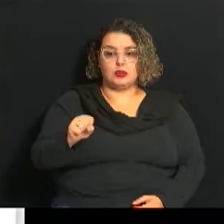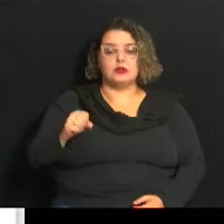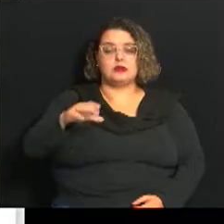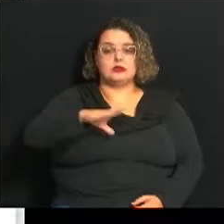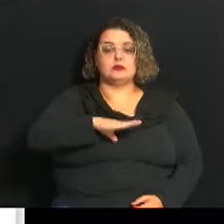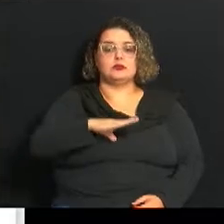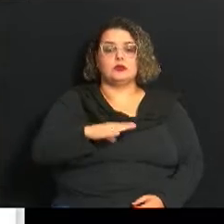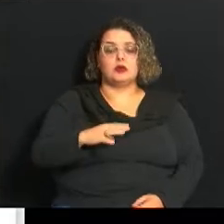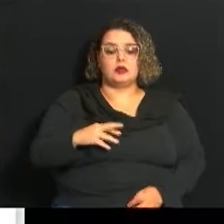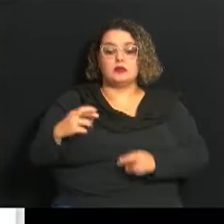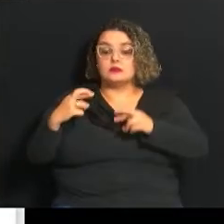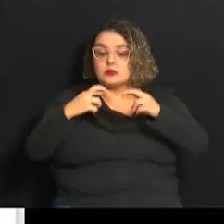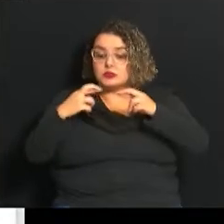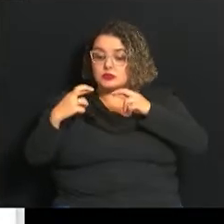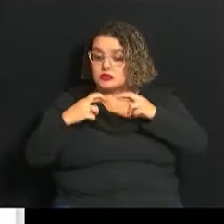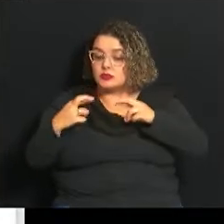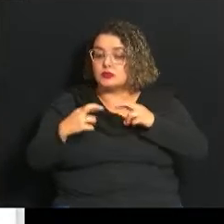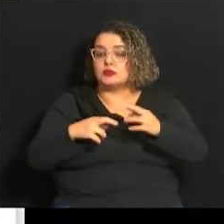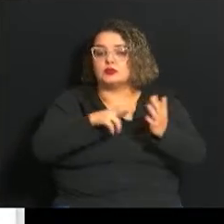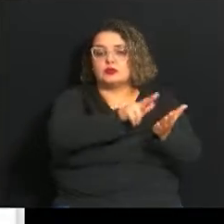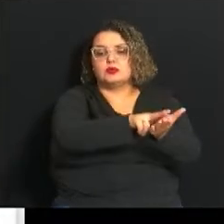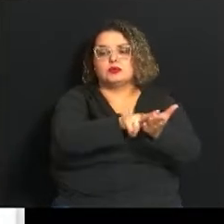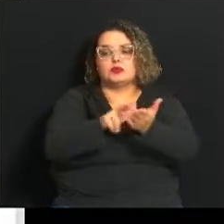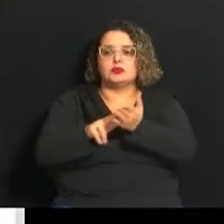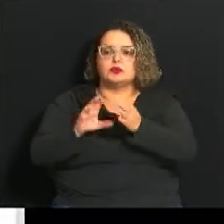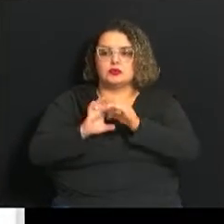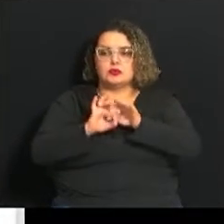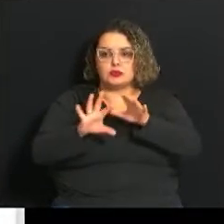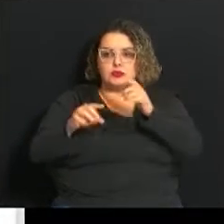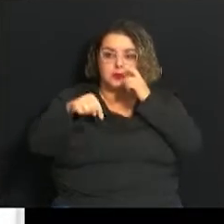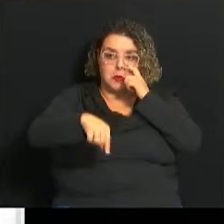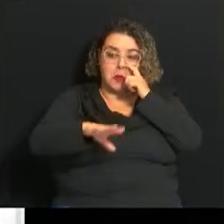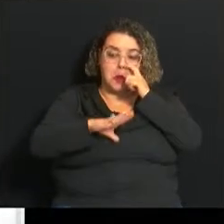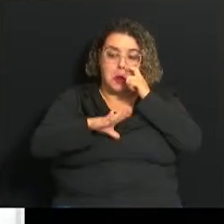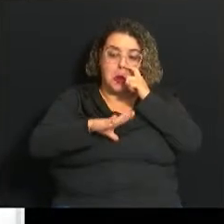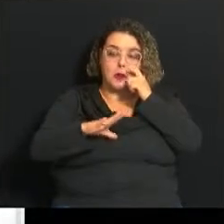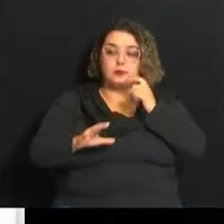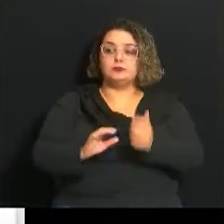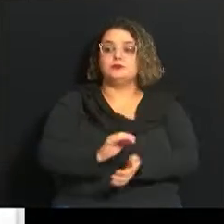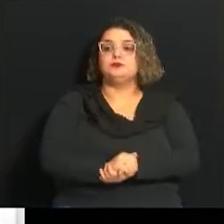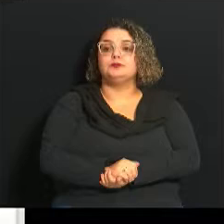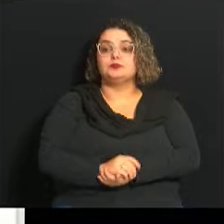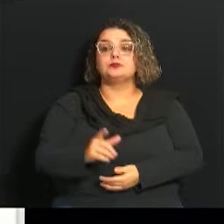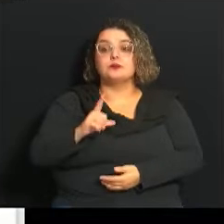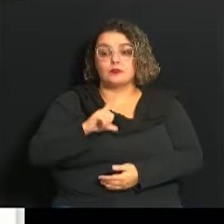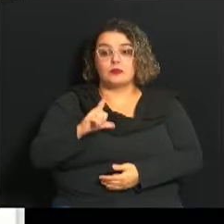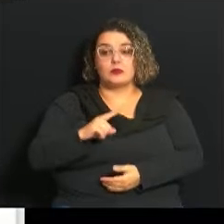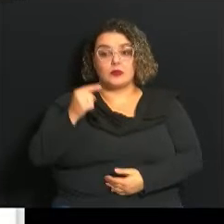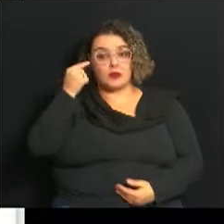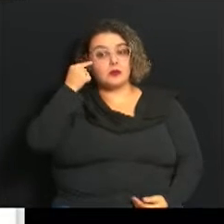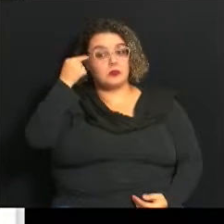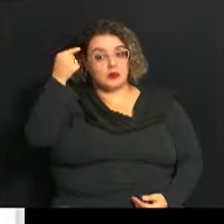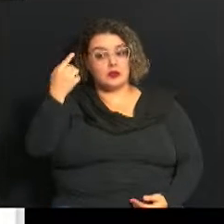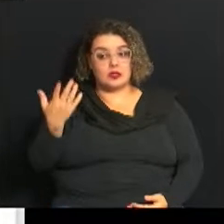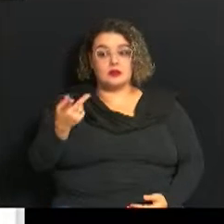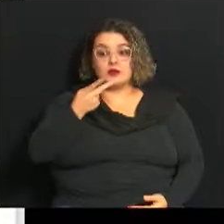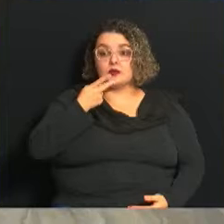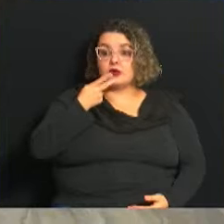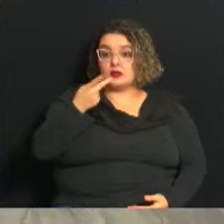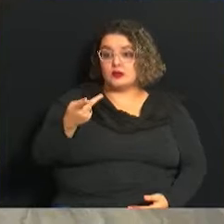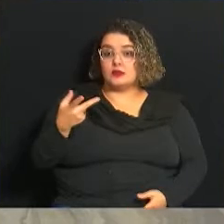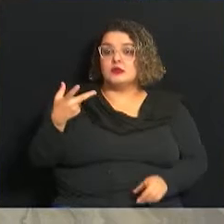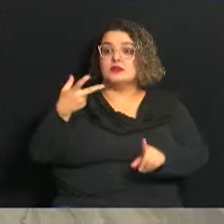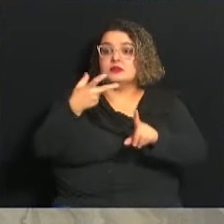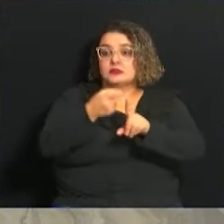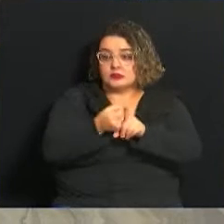aí o monitoramento dos leitos disponíveis aqui na cidade. Temos ainda, para se ter uma ideia, a gente falou agora há pouco de